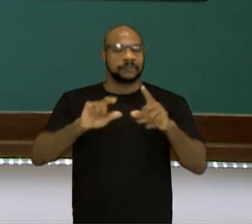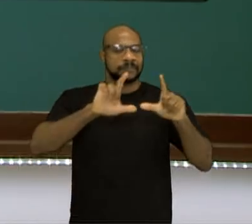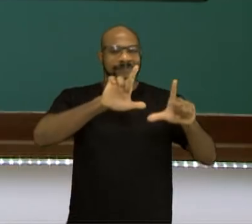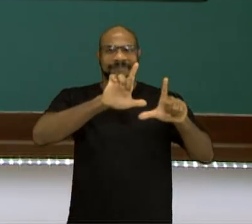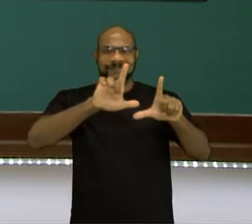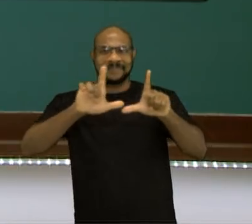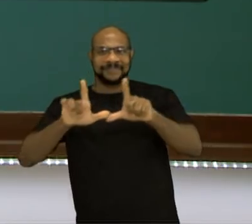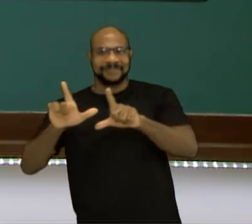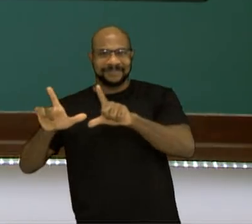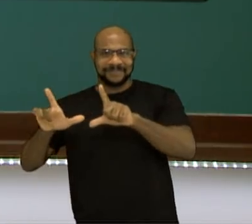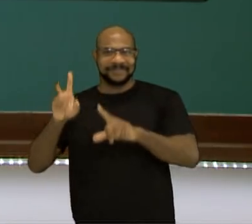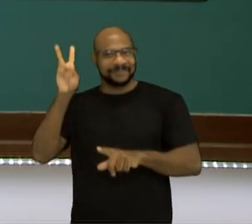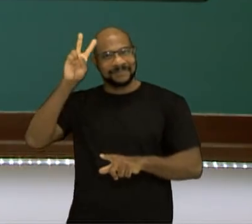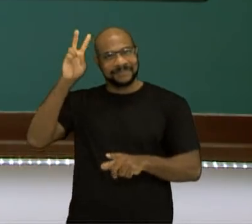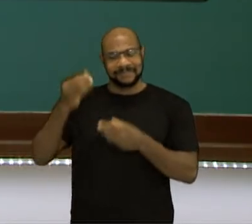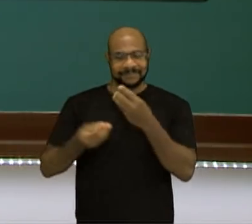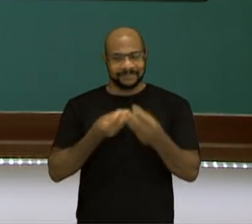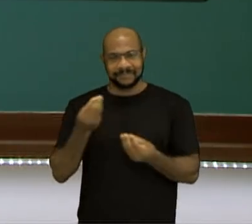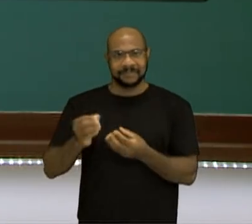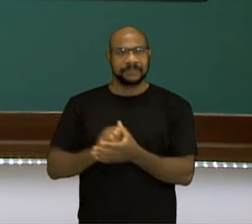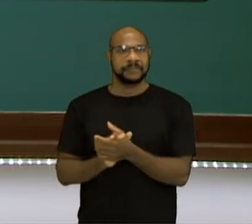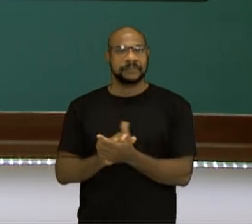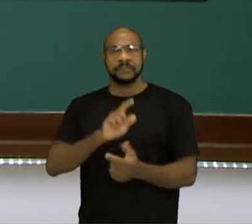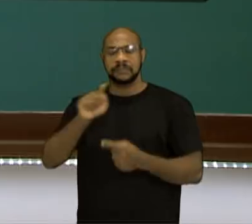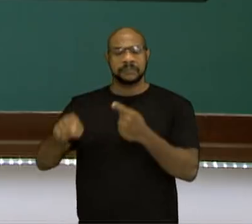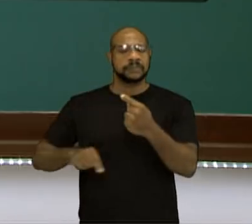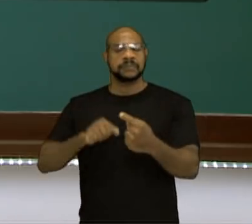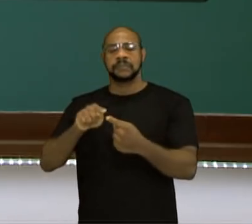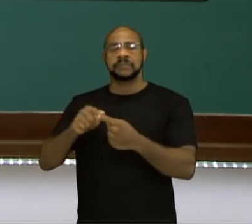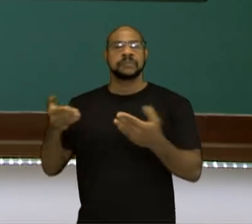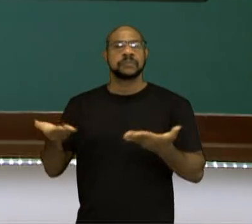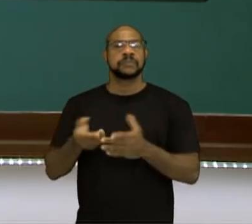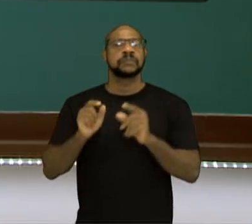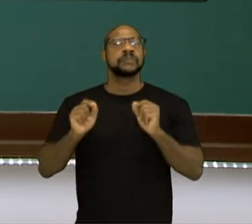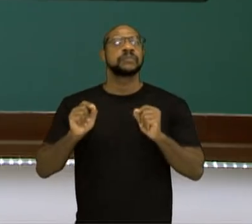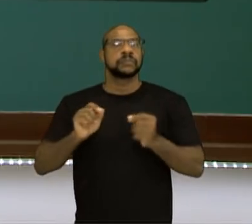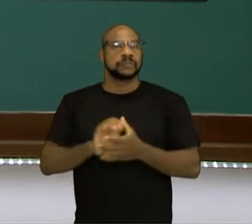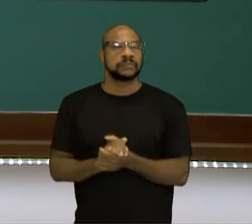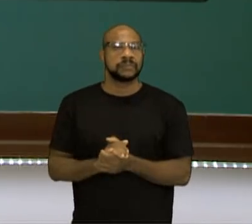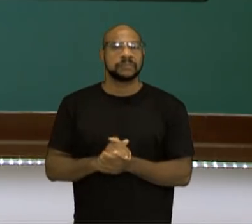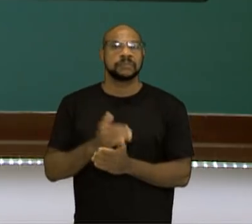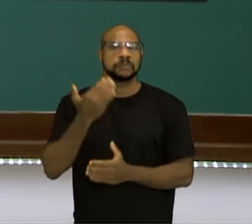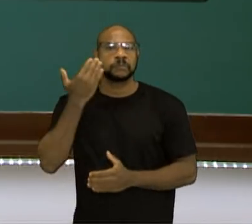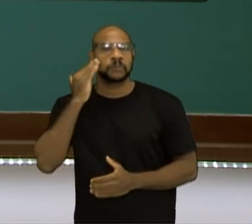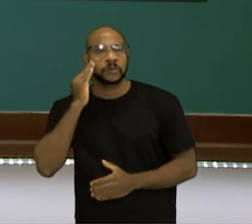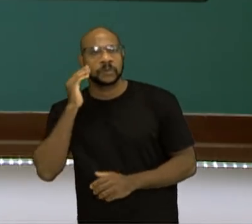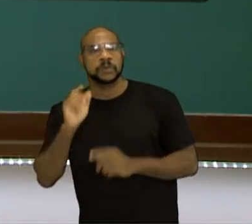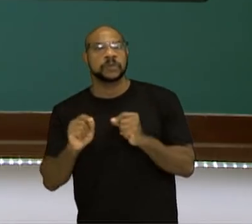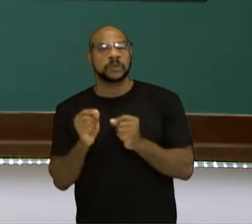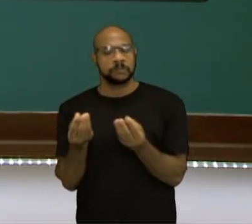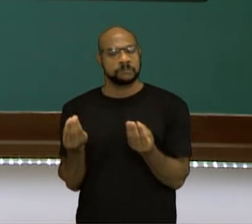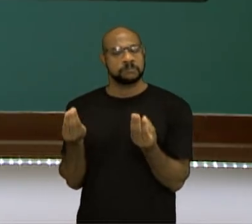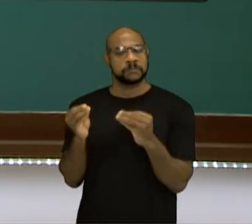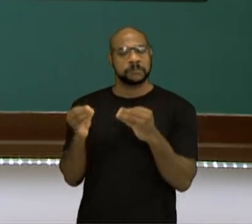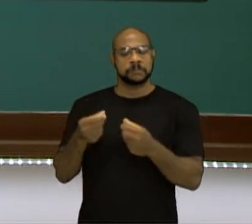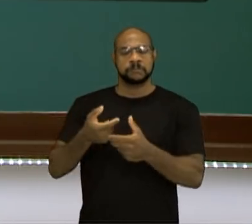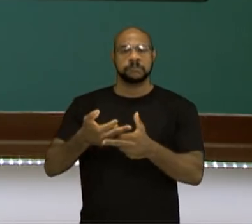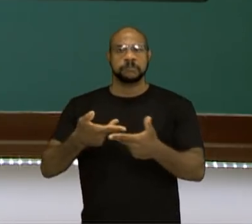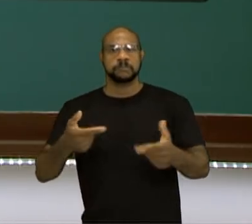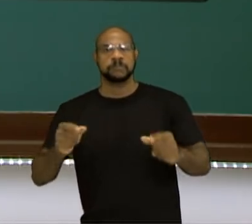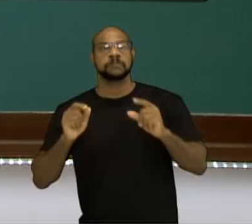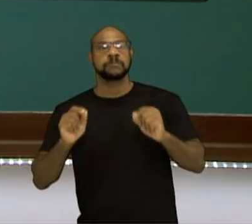os objetivos, então, desta aula? Compreender e aplicar os elementos que